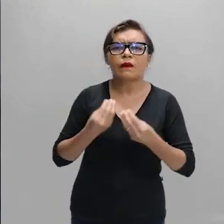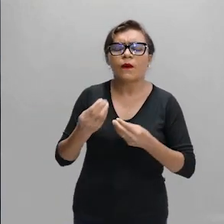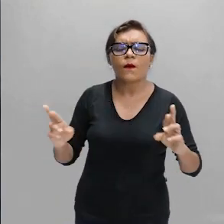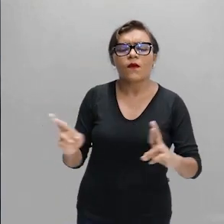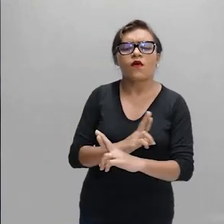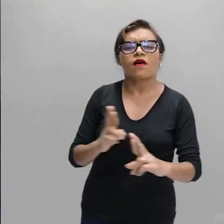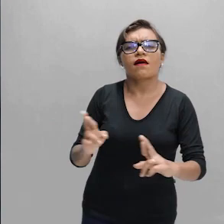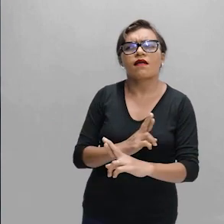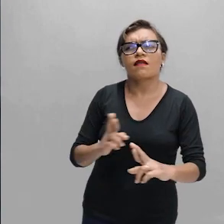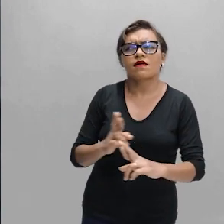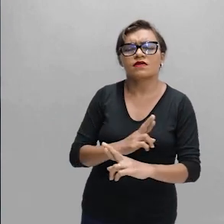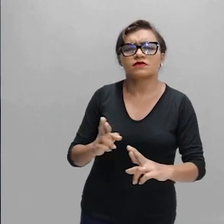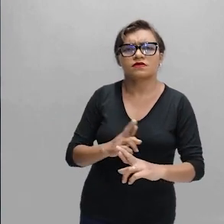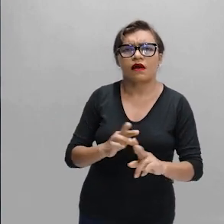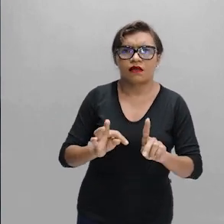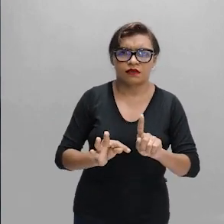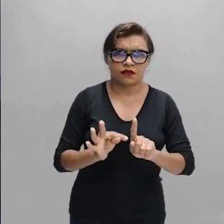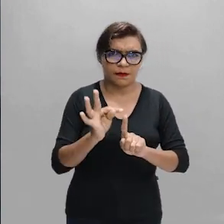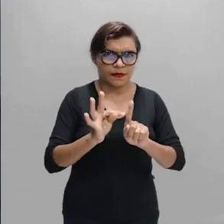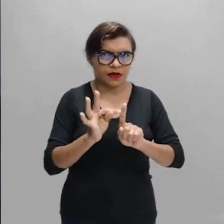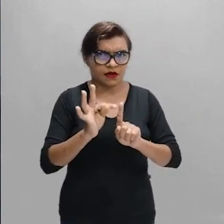eletricidade é que